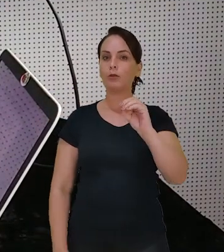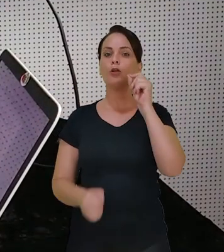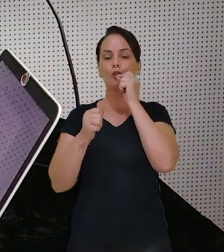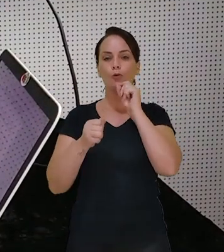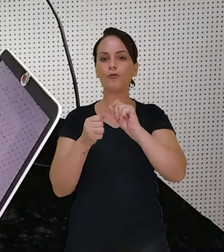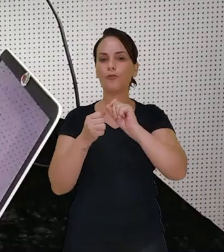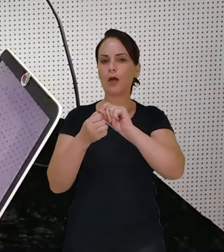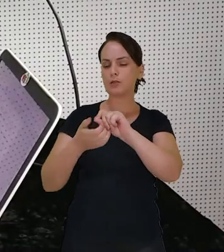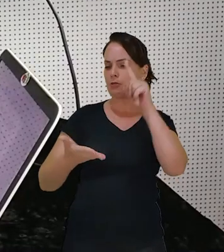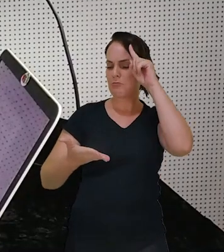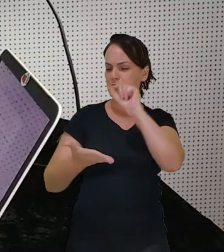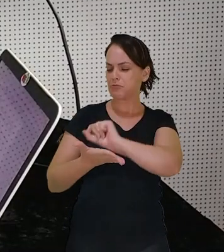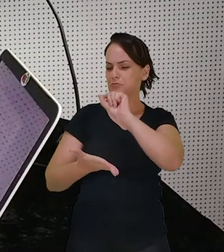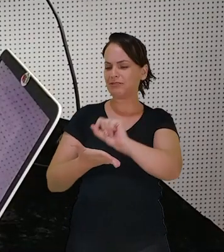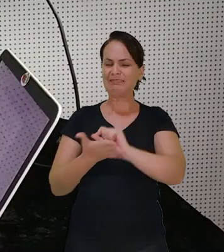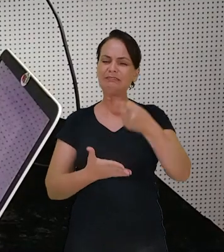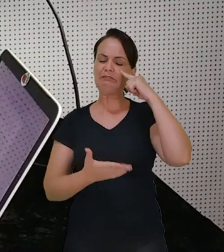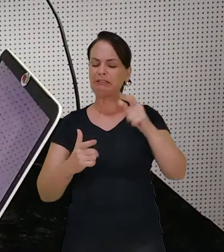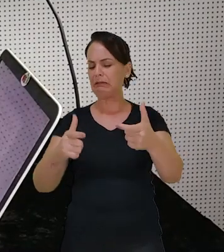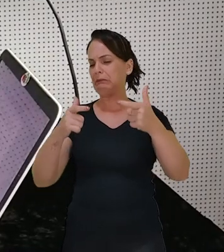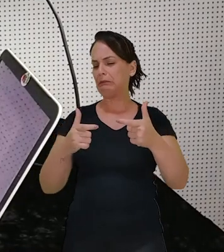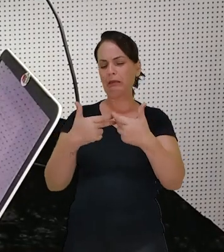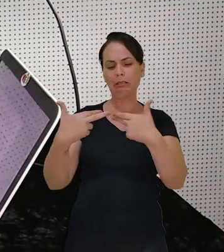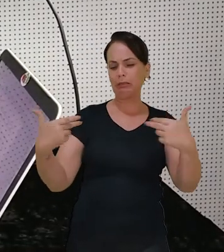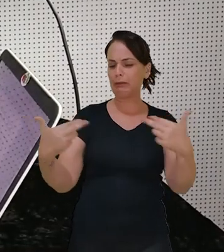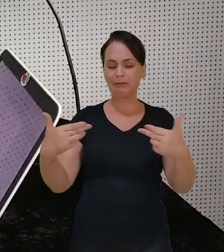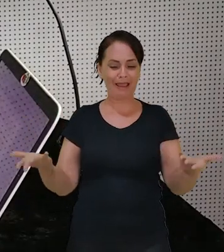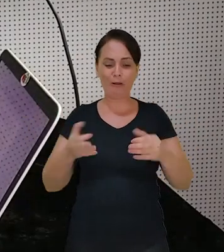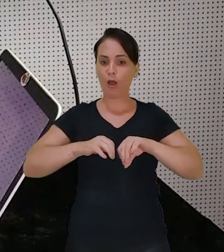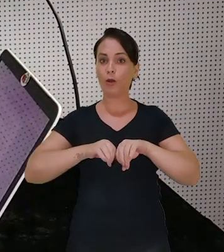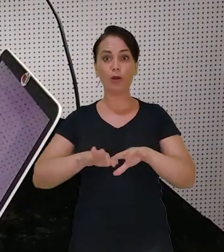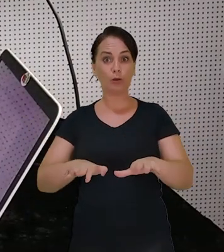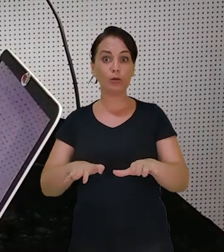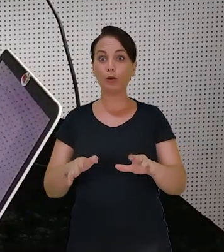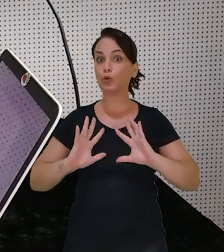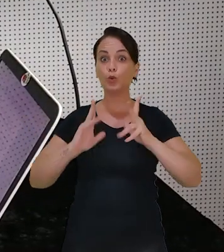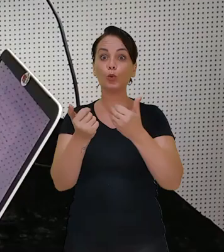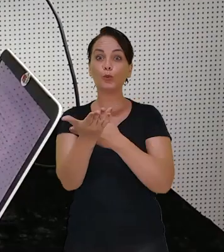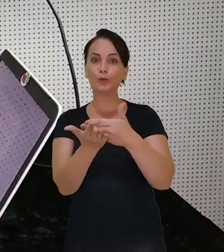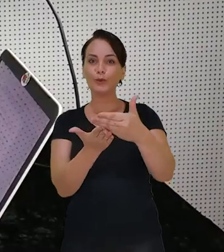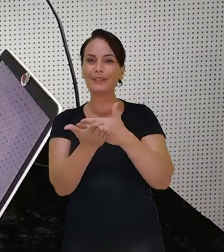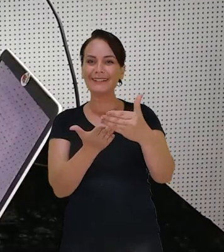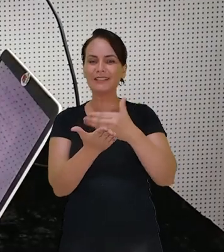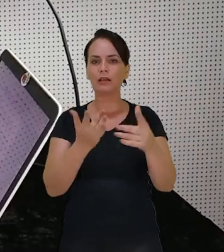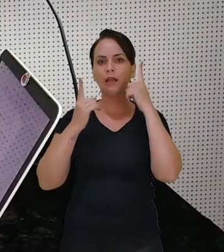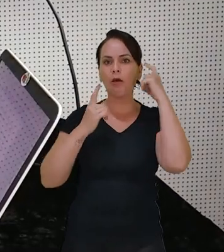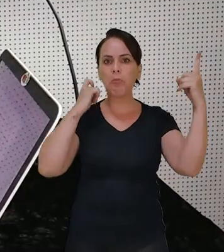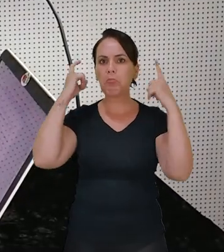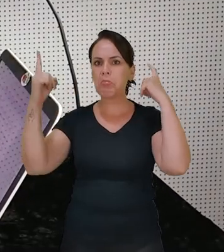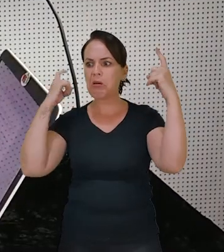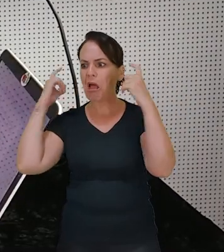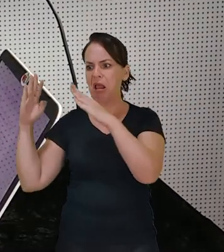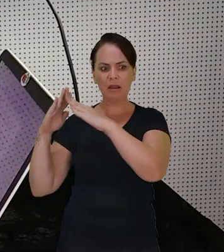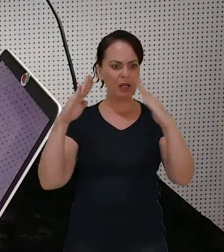diário. Após dias muito chatos, novidade em plena pandemia. Tudo começou com os barulhos na casa ao